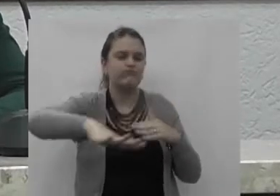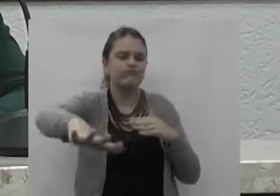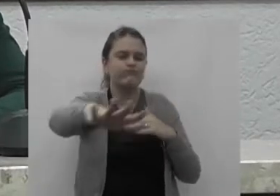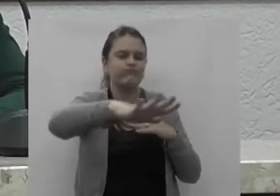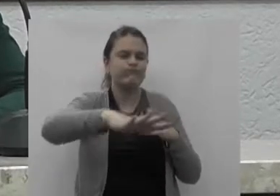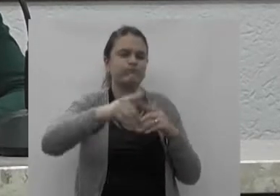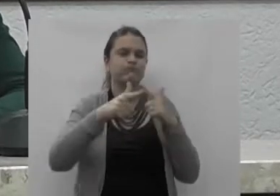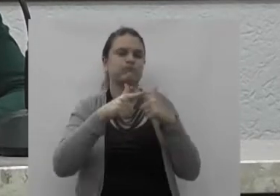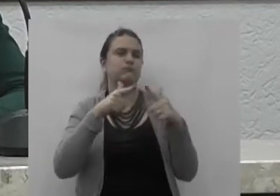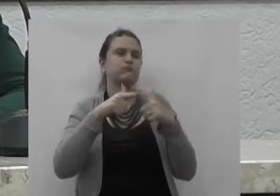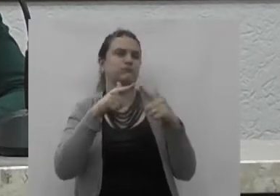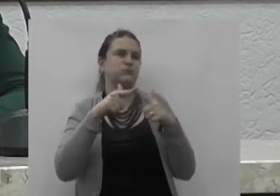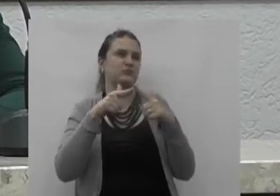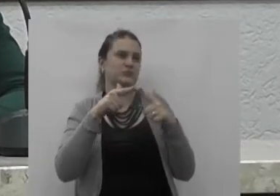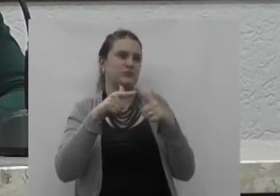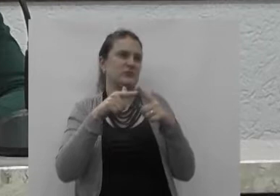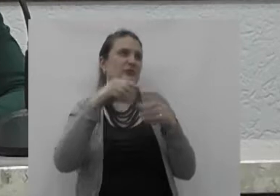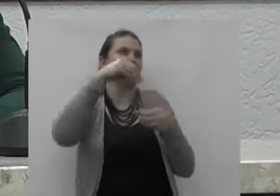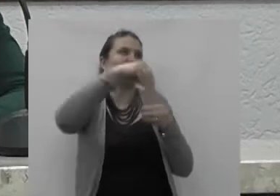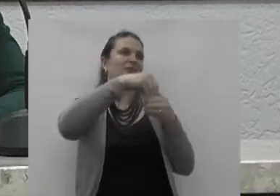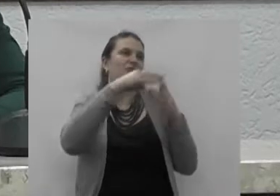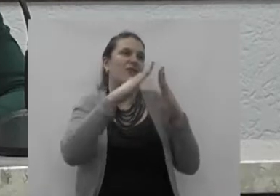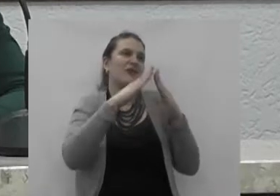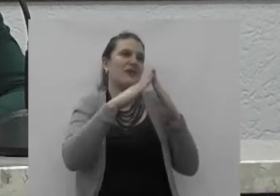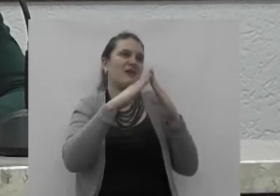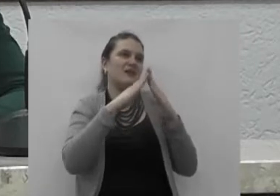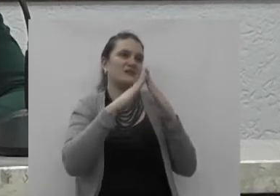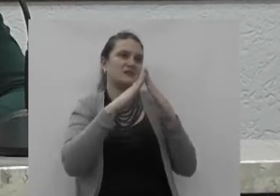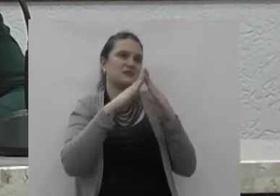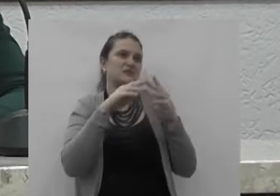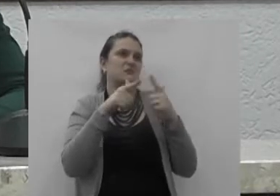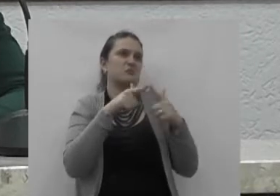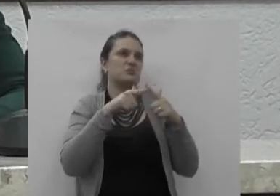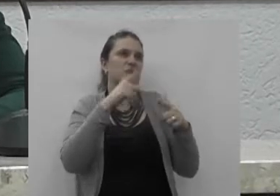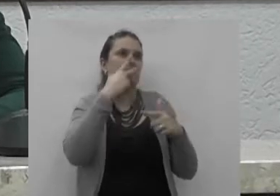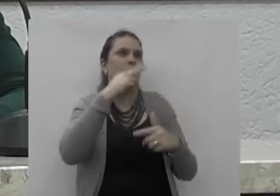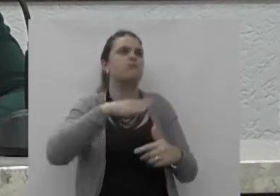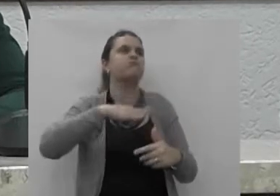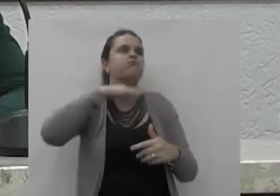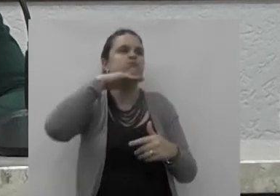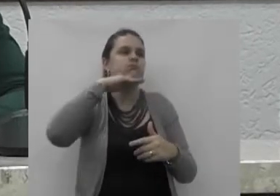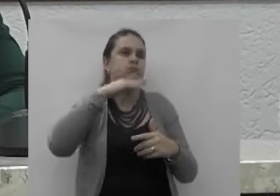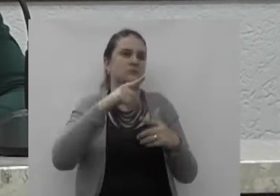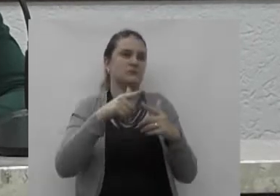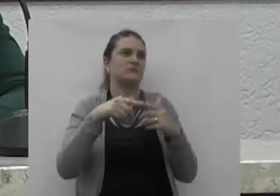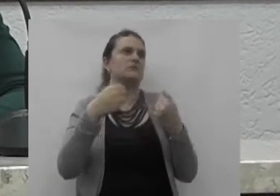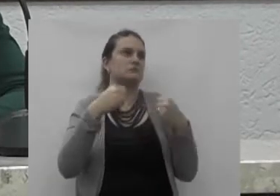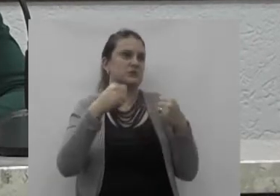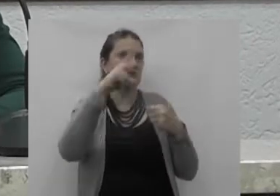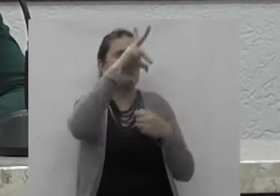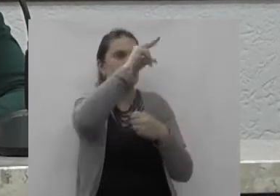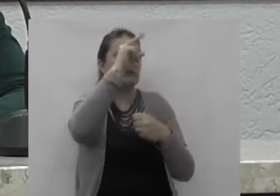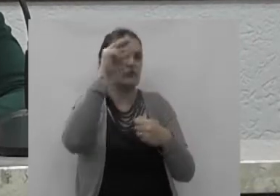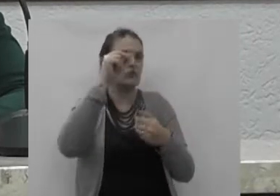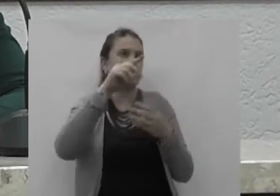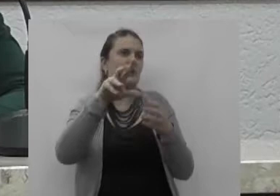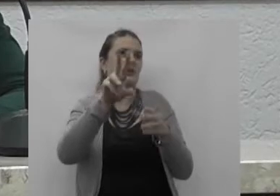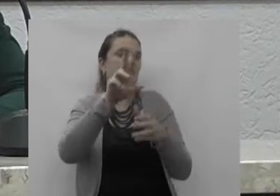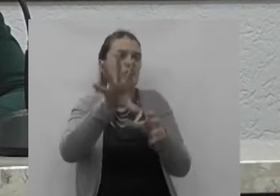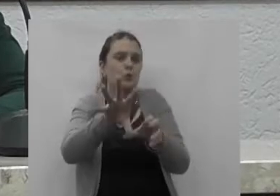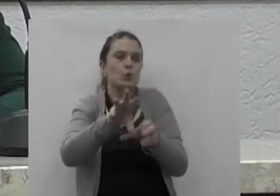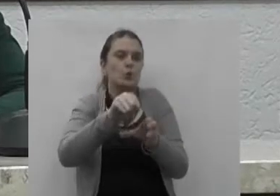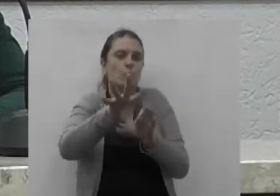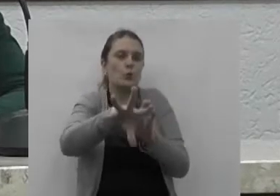fossas estão transbordando e vazando para terrenos vizinhos. Faz-se necessário tal intervenção, pois